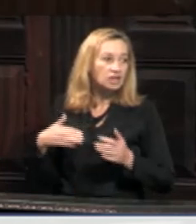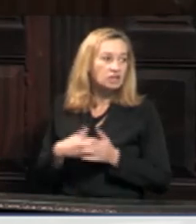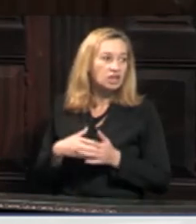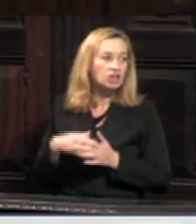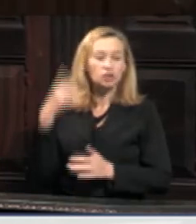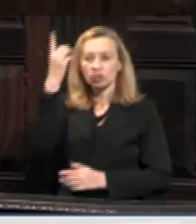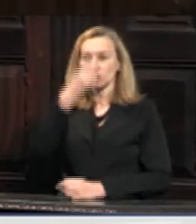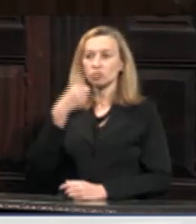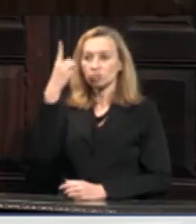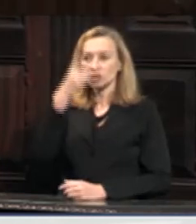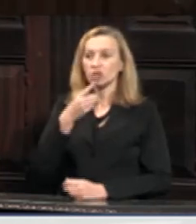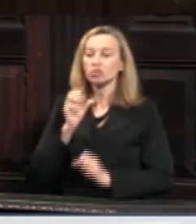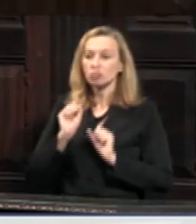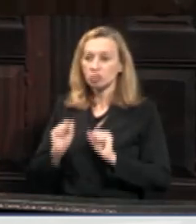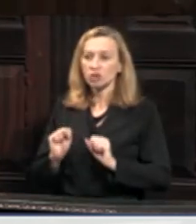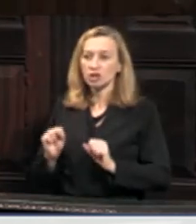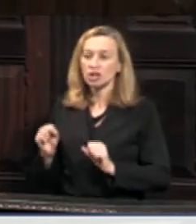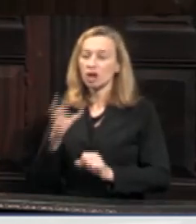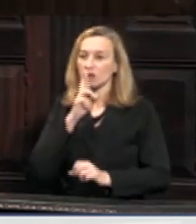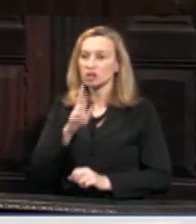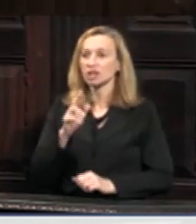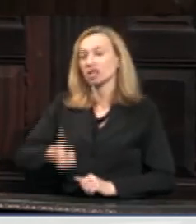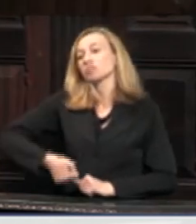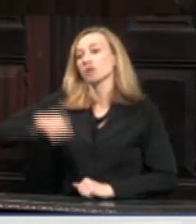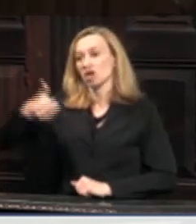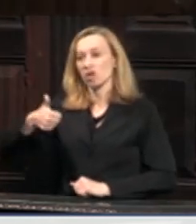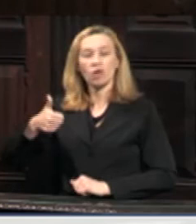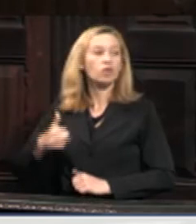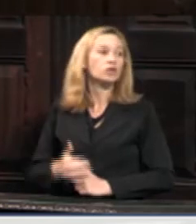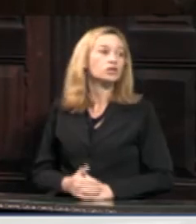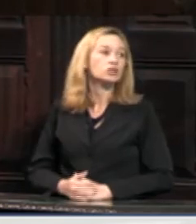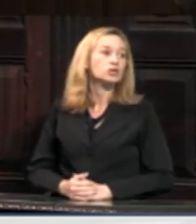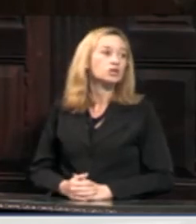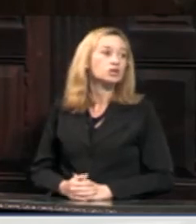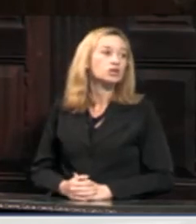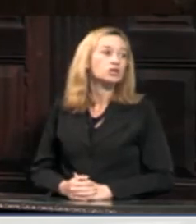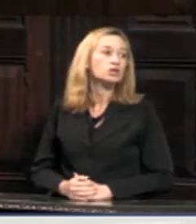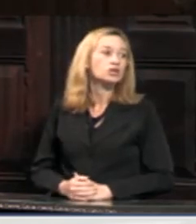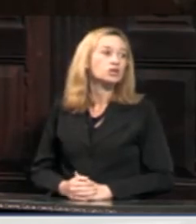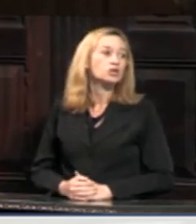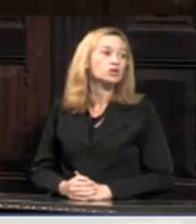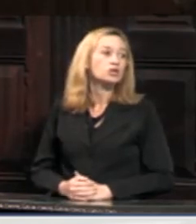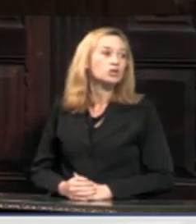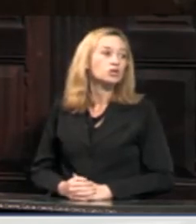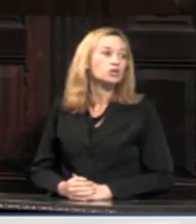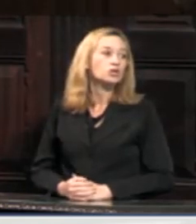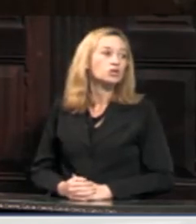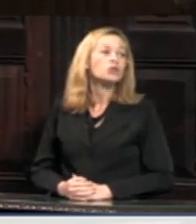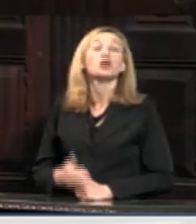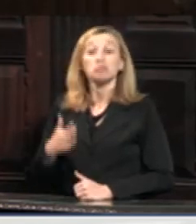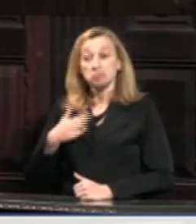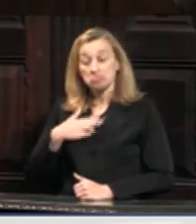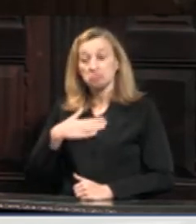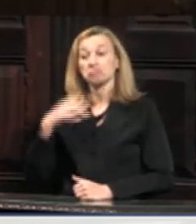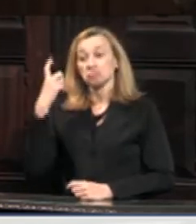resultado poderá e tenderá a ser invertido ou revertido. Ainda assim, segue me preocupando